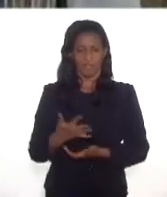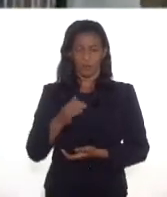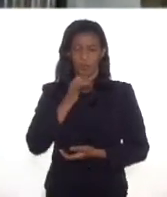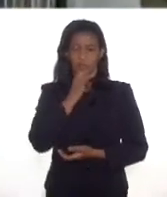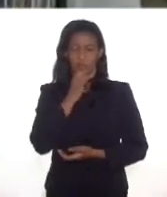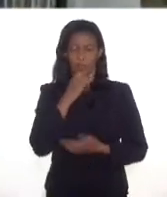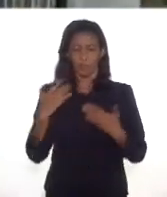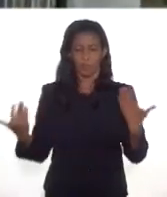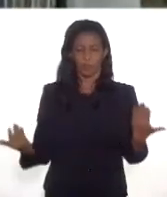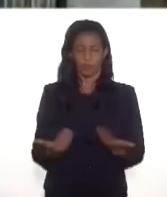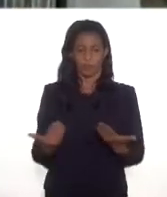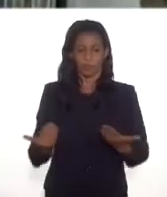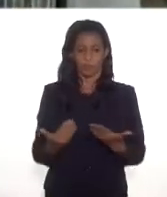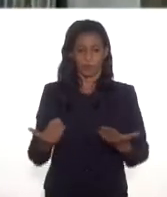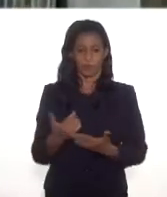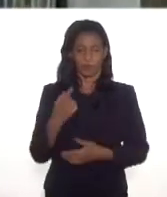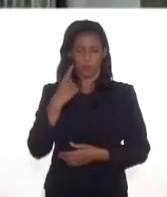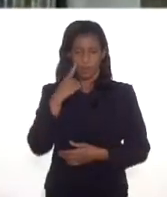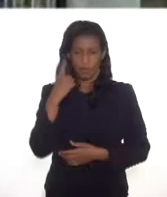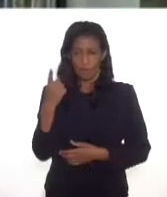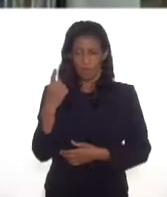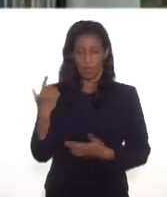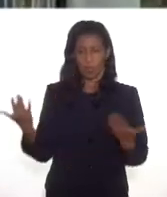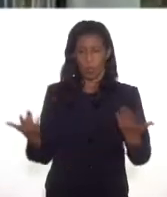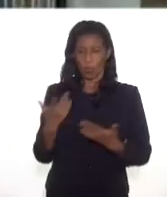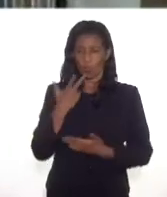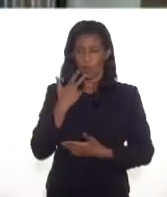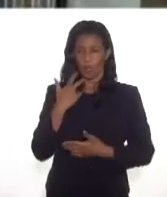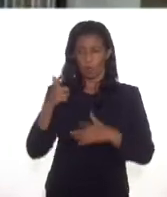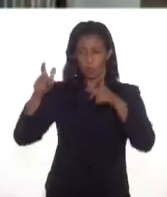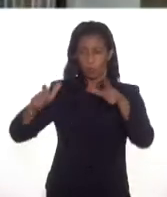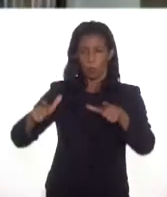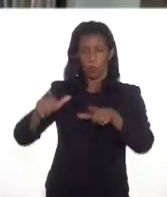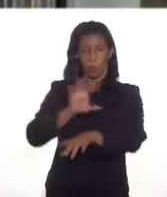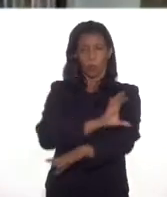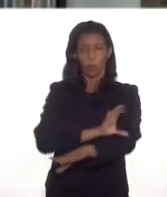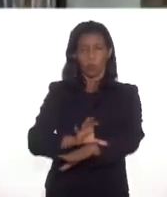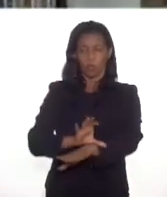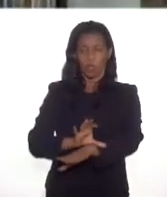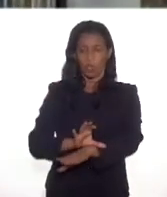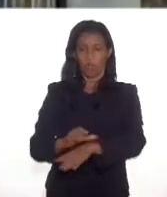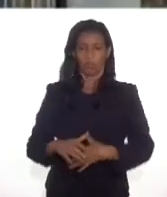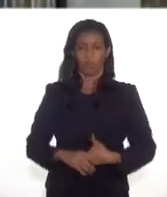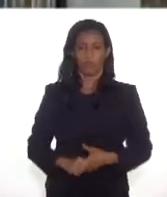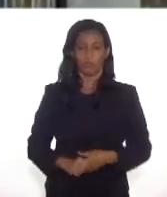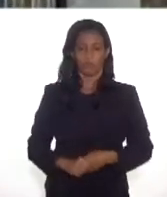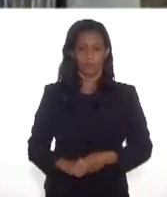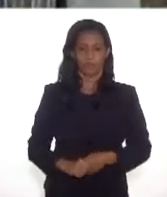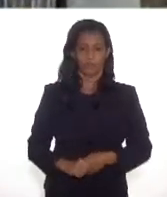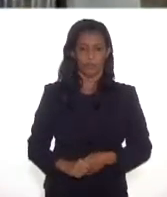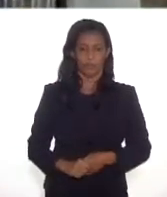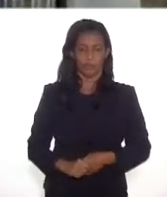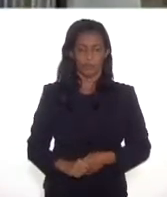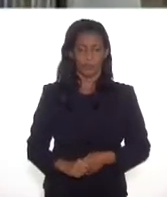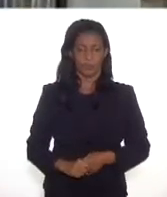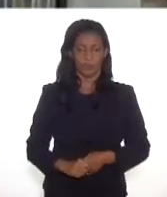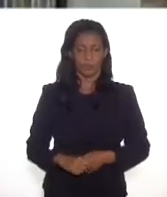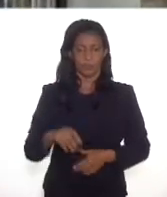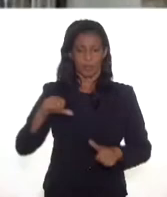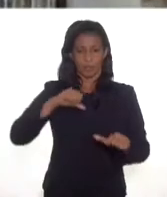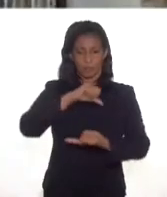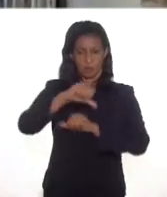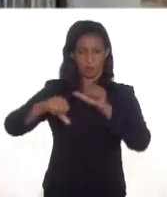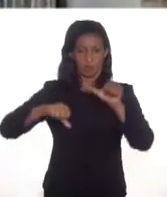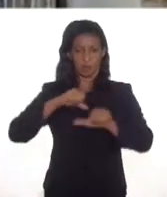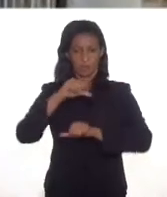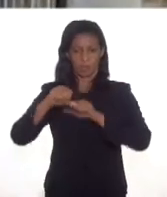hoje no equipamento cultural que seja transformado